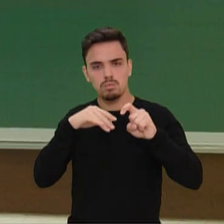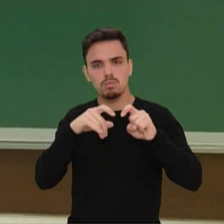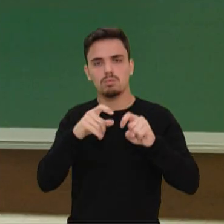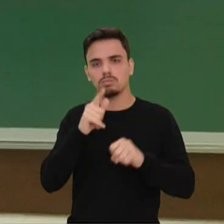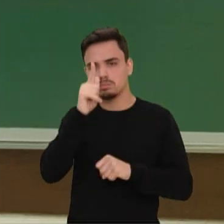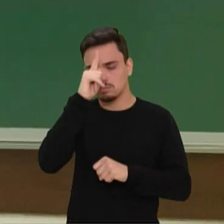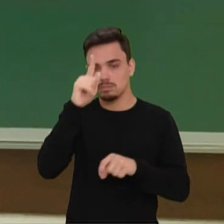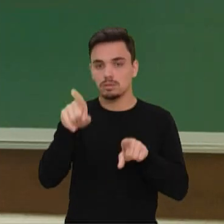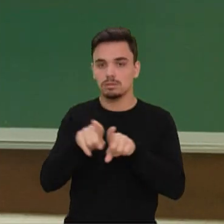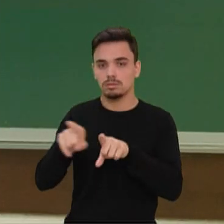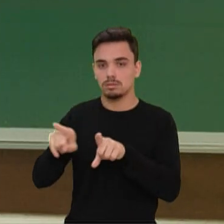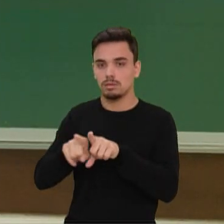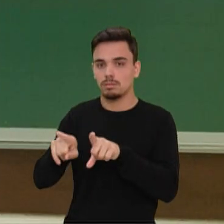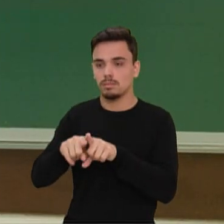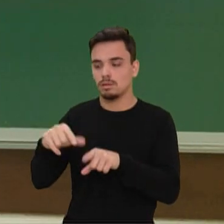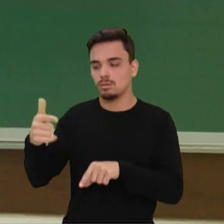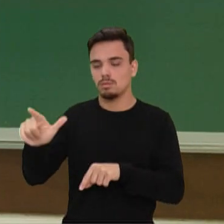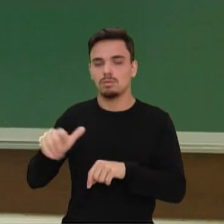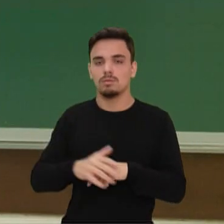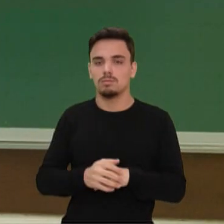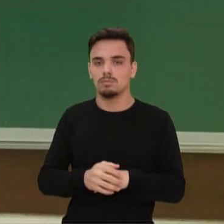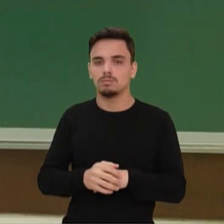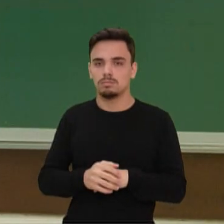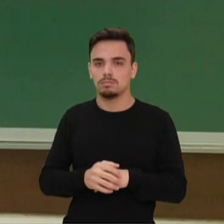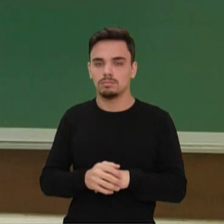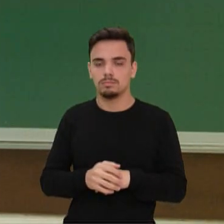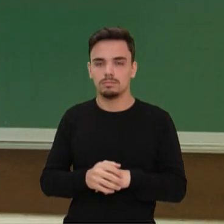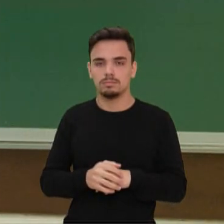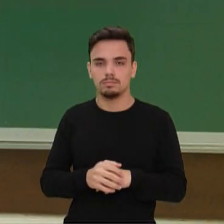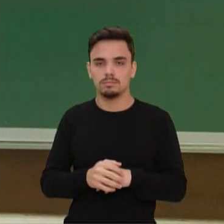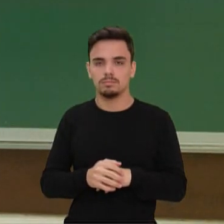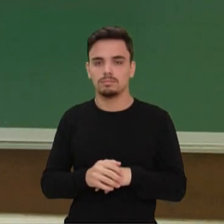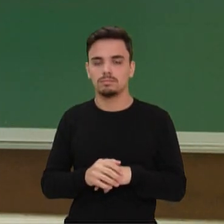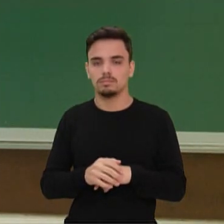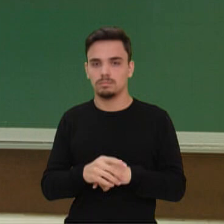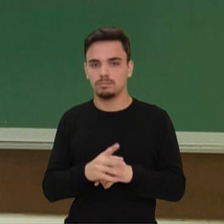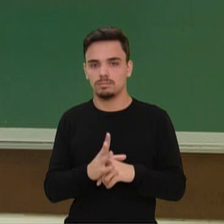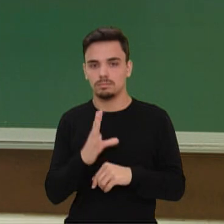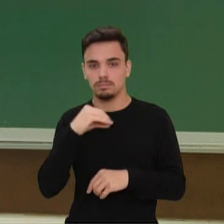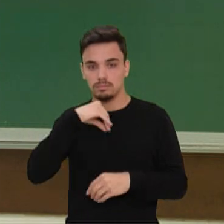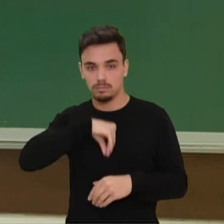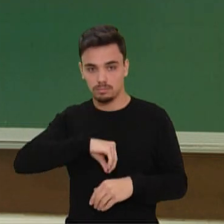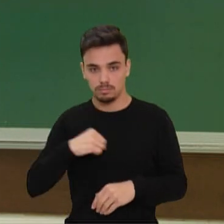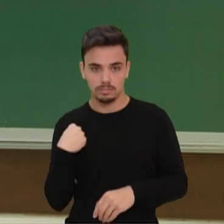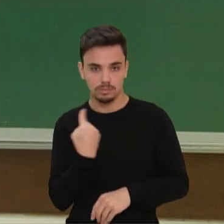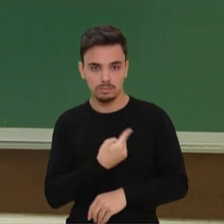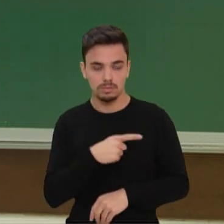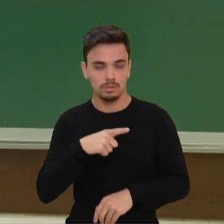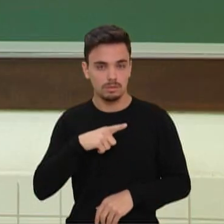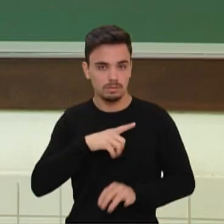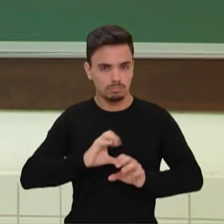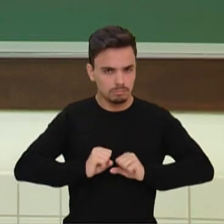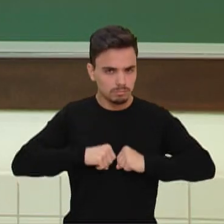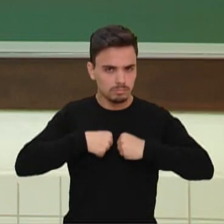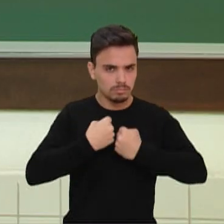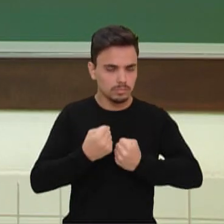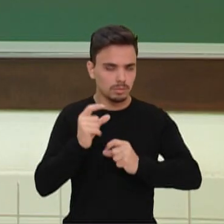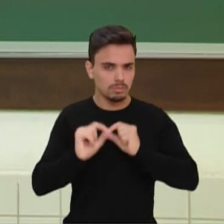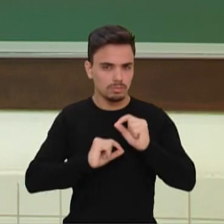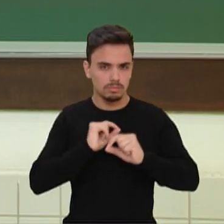E existe a pulsão de morte, outra figura da mitologia grega. Então dentro de nós existe um impulso